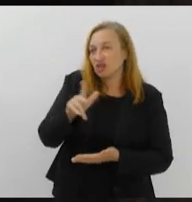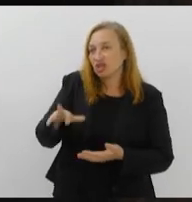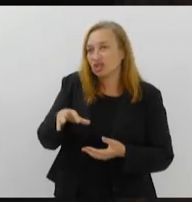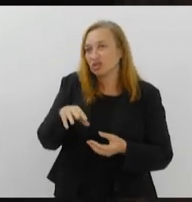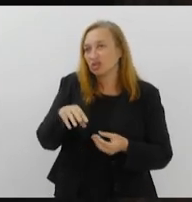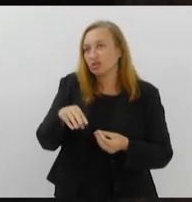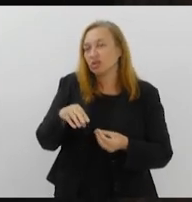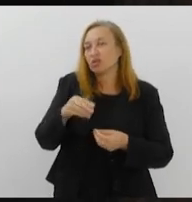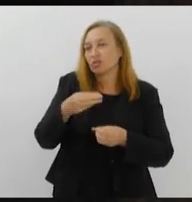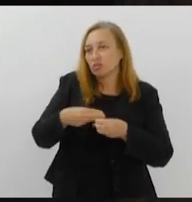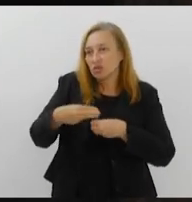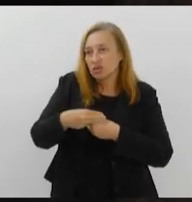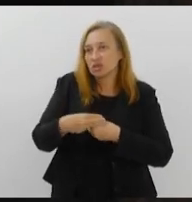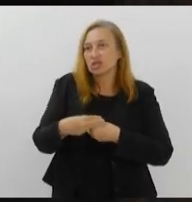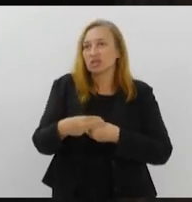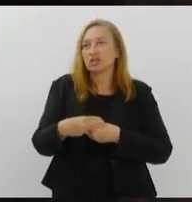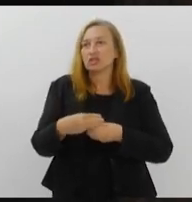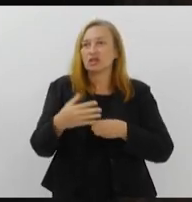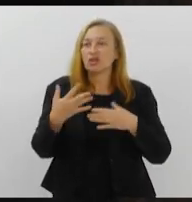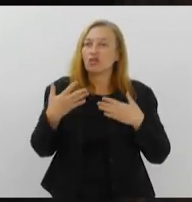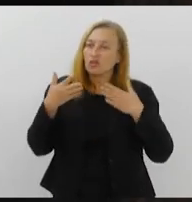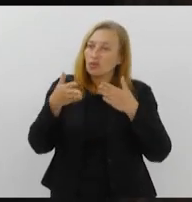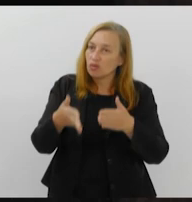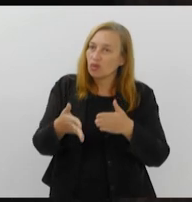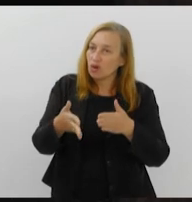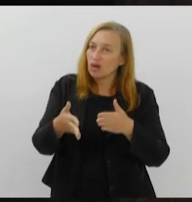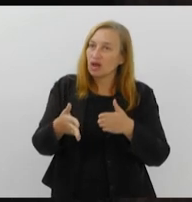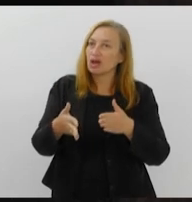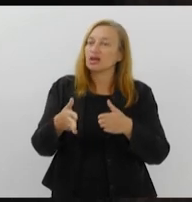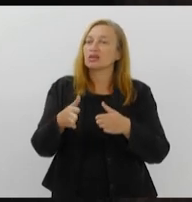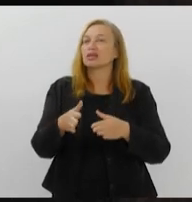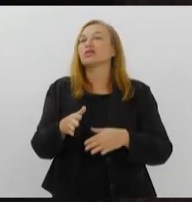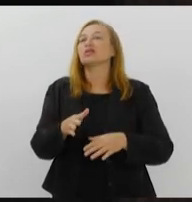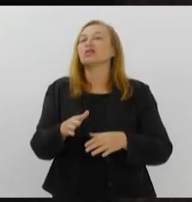abordagem uniforme e centralizada no nível estadual.